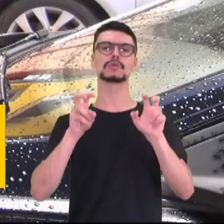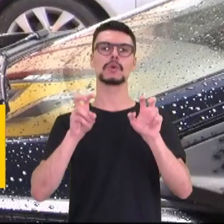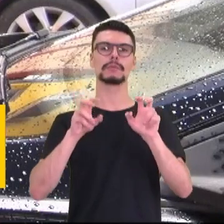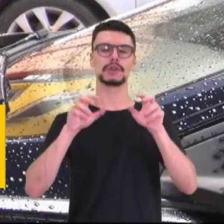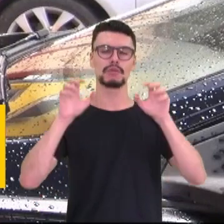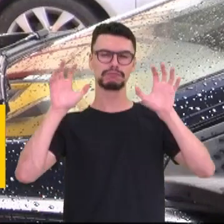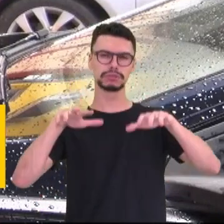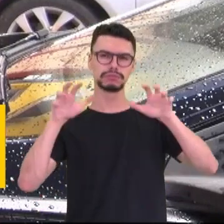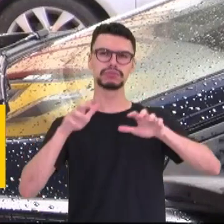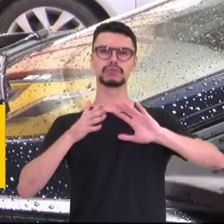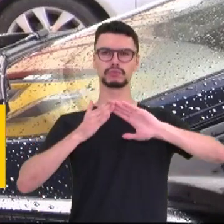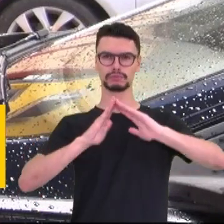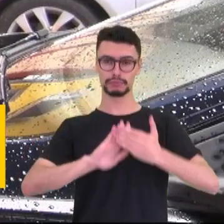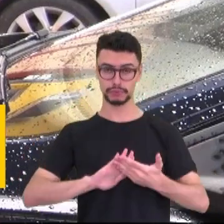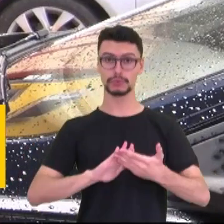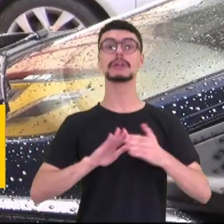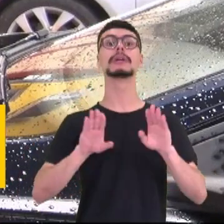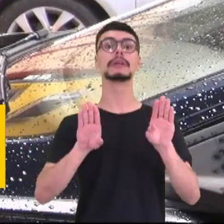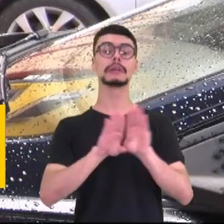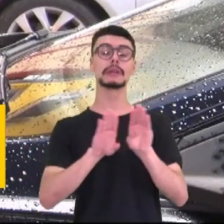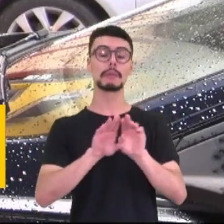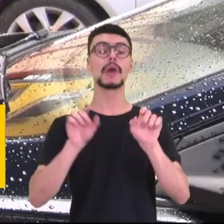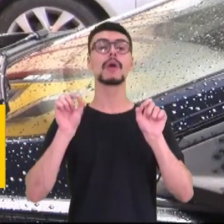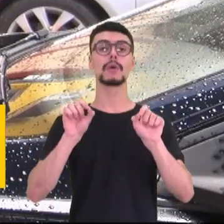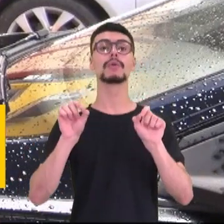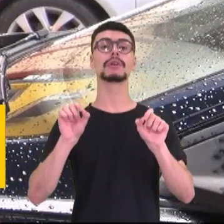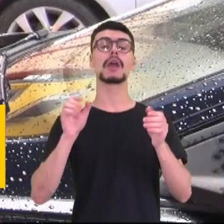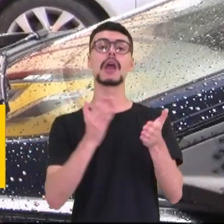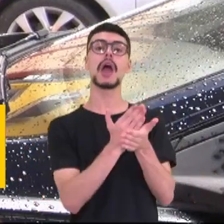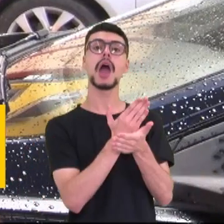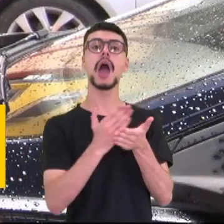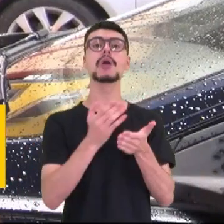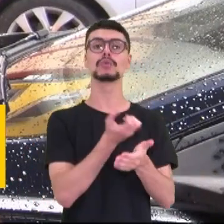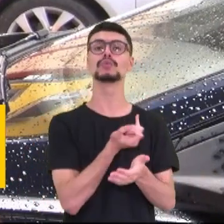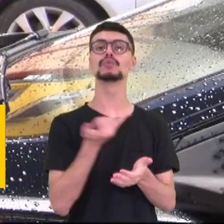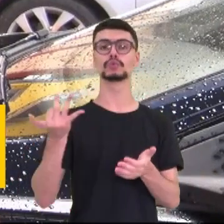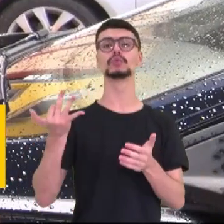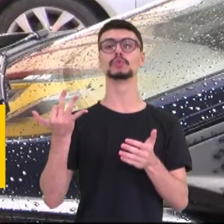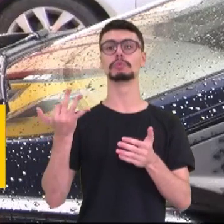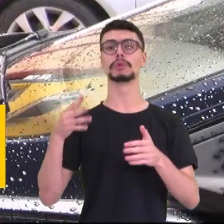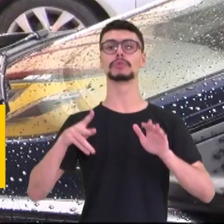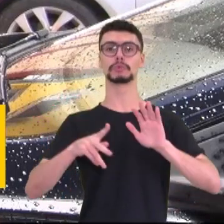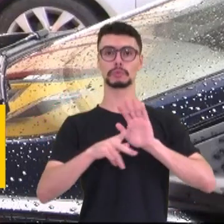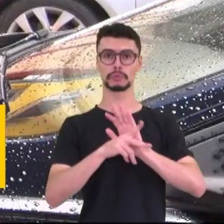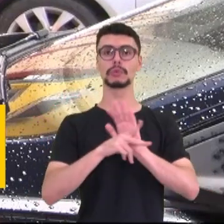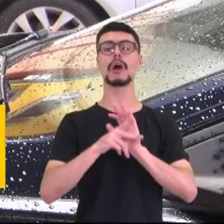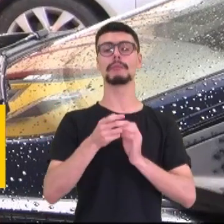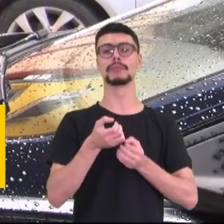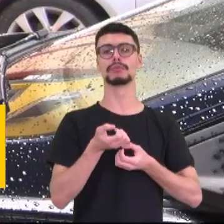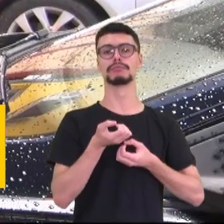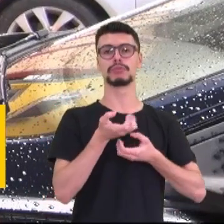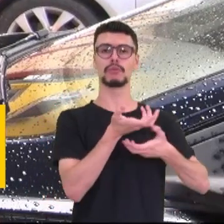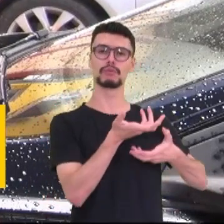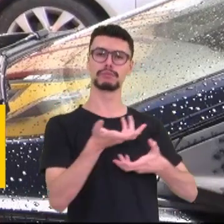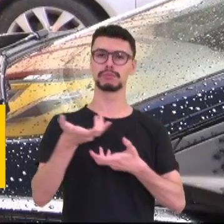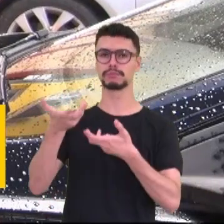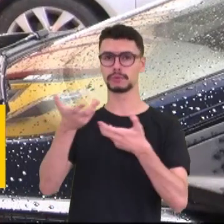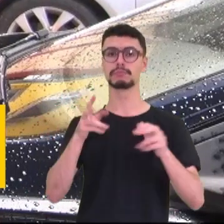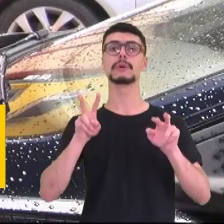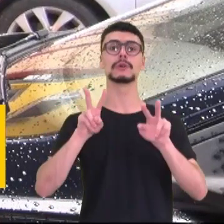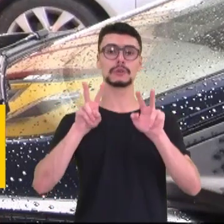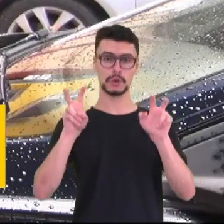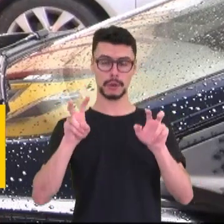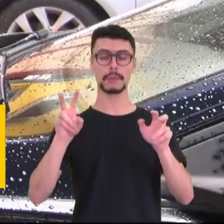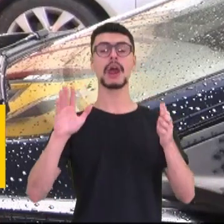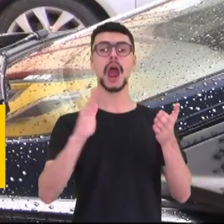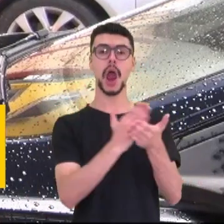E hoje nós também estamos aqui para trazer alguns números do Corpo de Bombeiros a respeito desse assunto. Algumas famílias